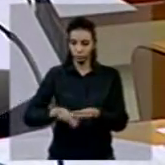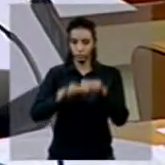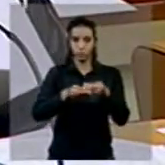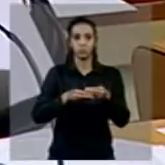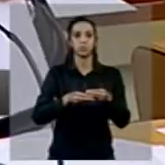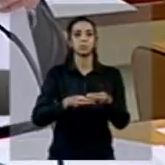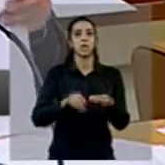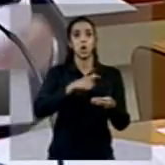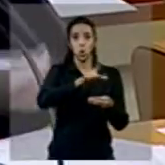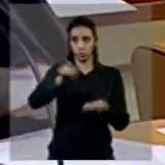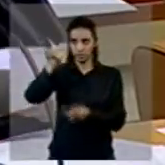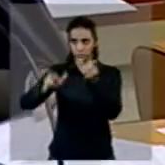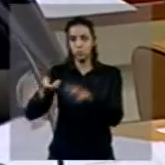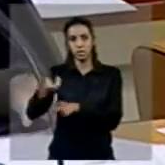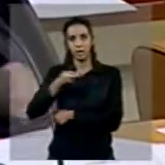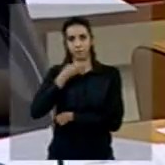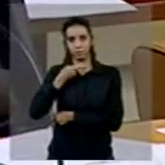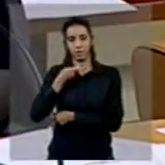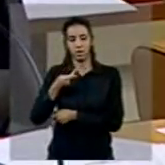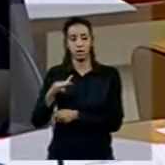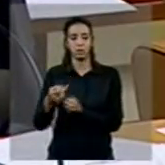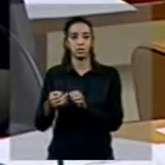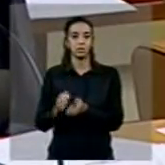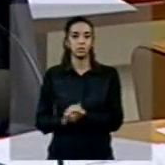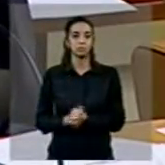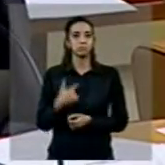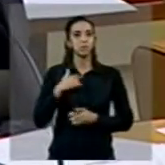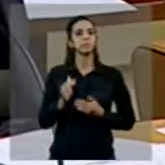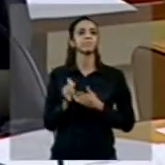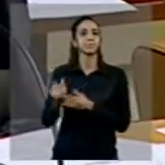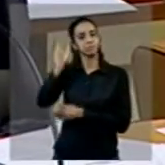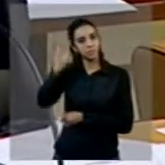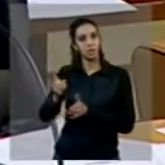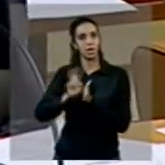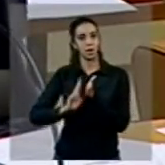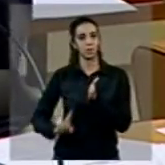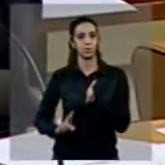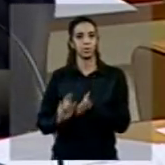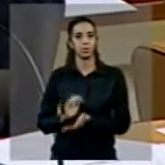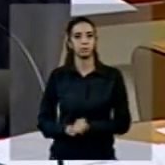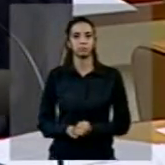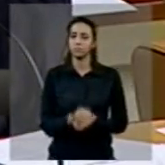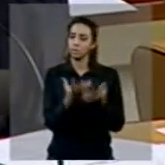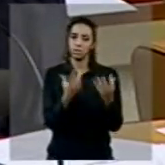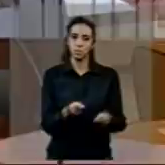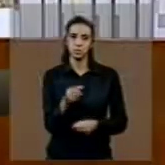colegas que possam falar mais um pouco, e eu acompanho o eminente relator negando...